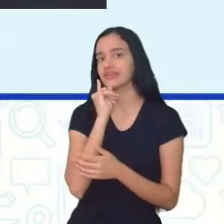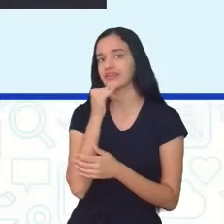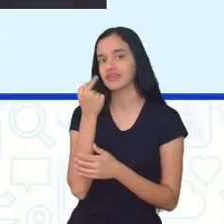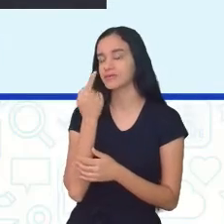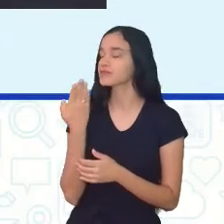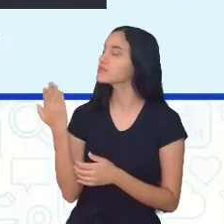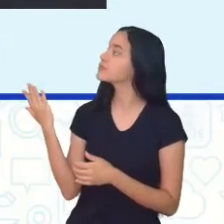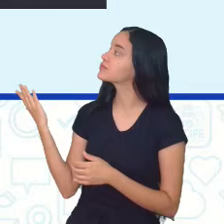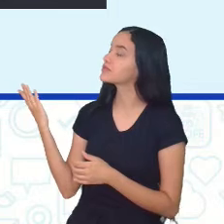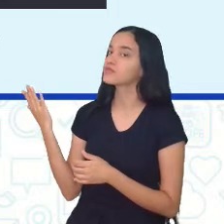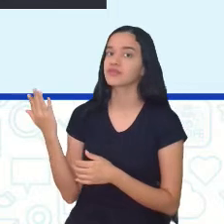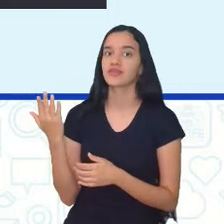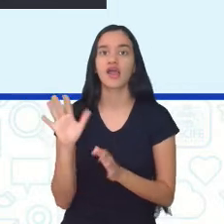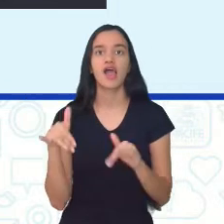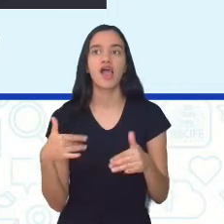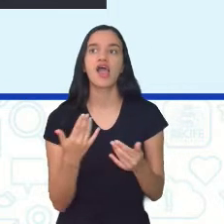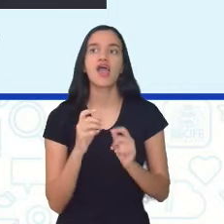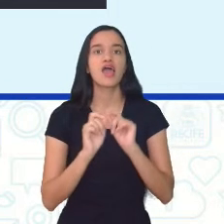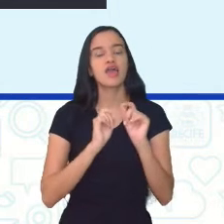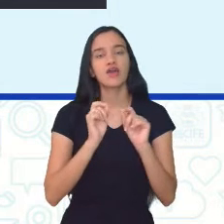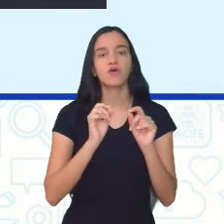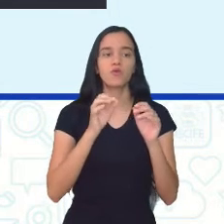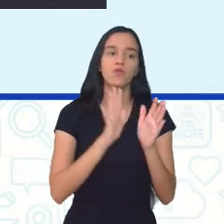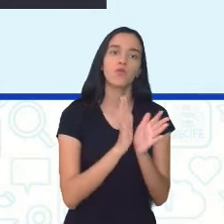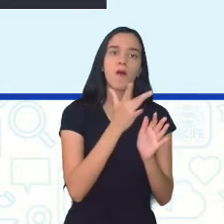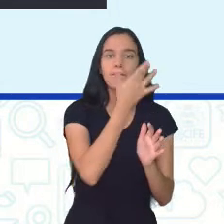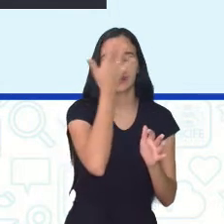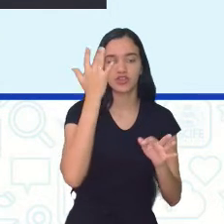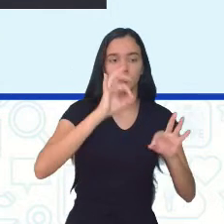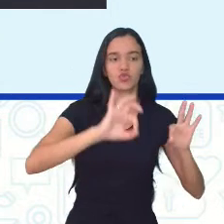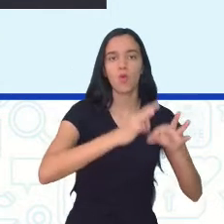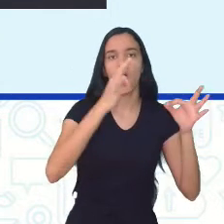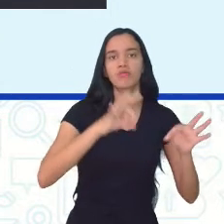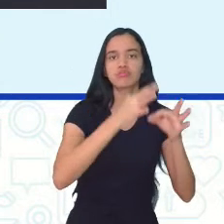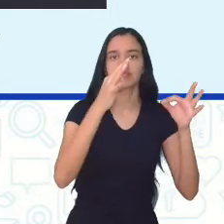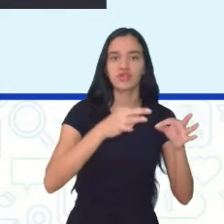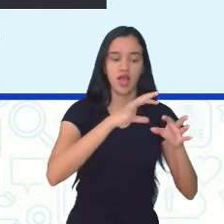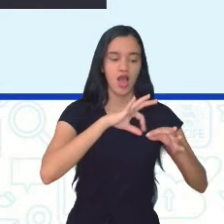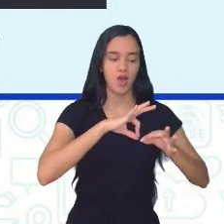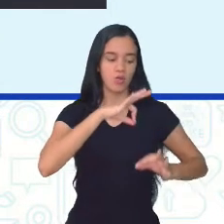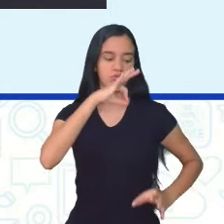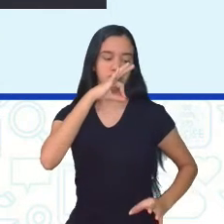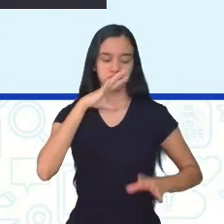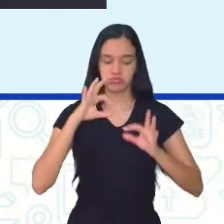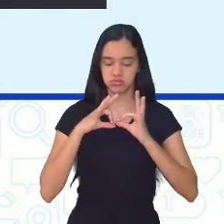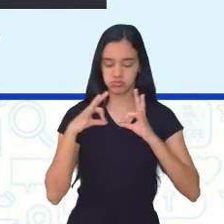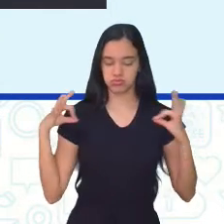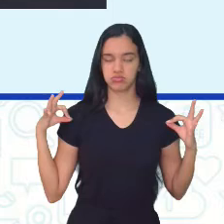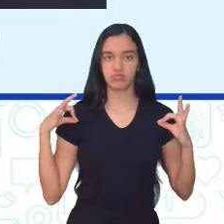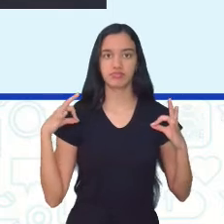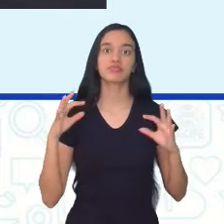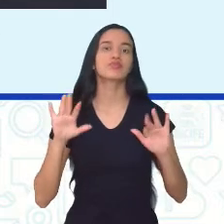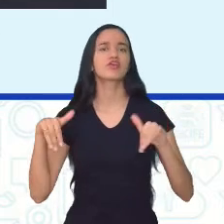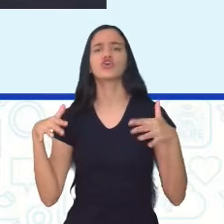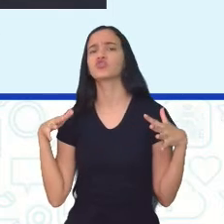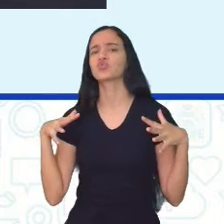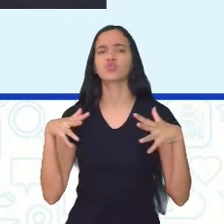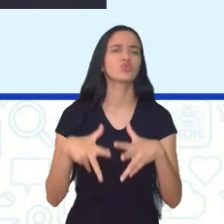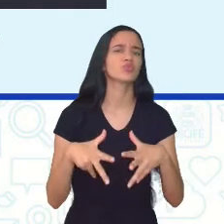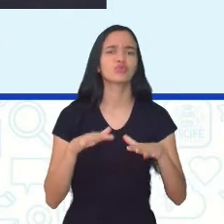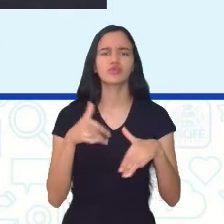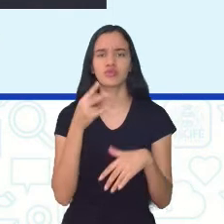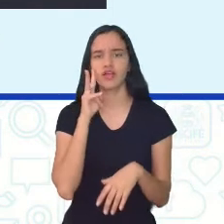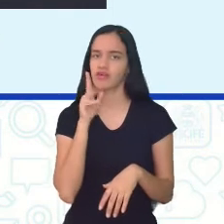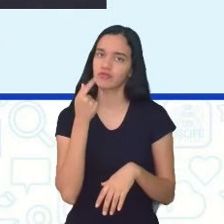outro é um alfaiate ou uma costureira tirando as medidas do corpo da pessoa. Todo mundo já